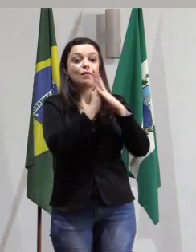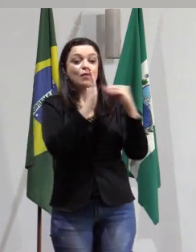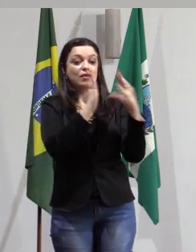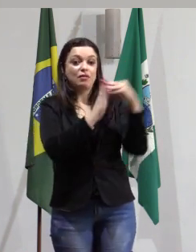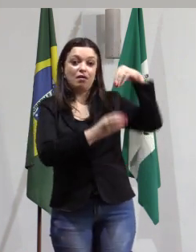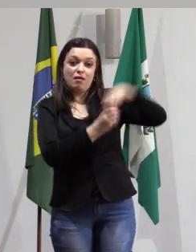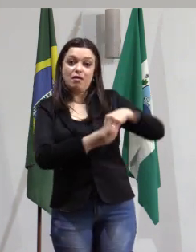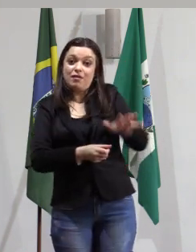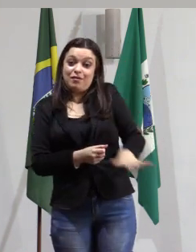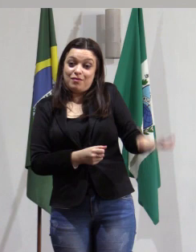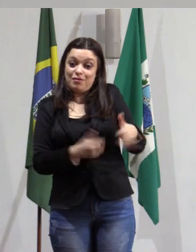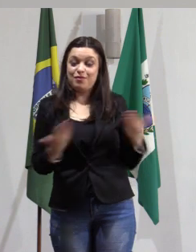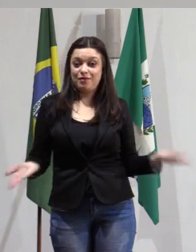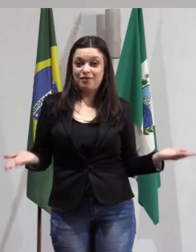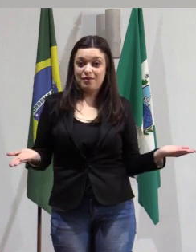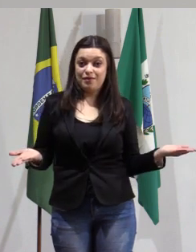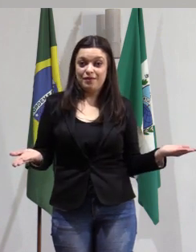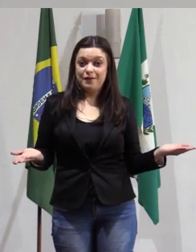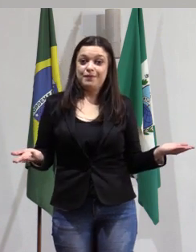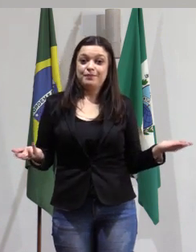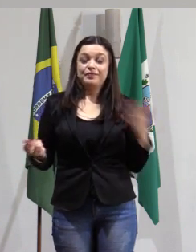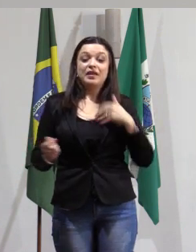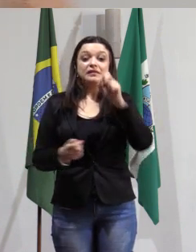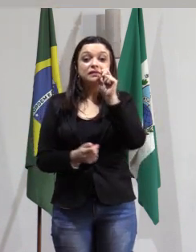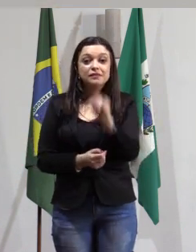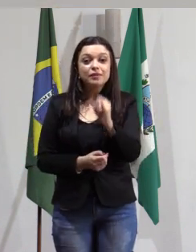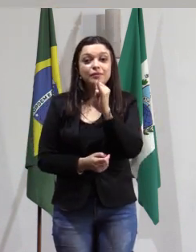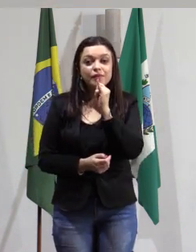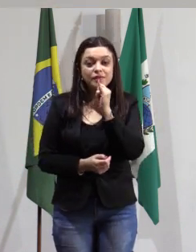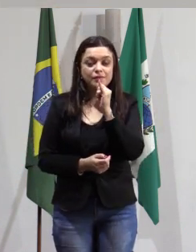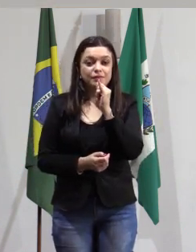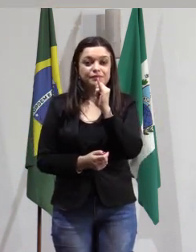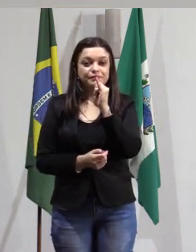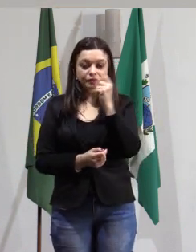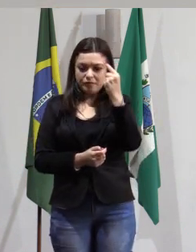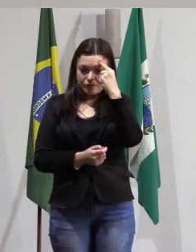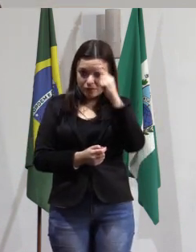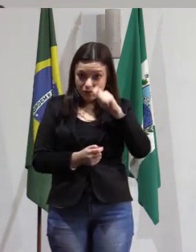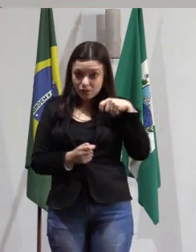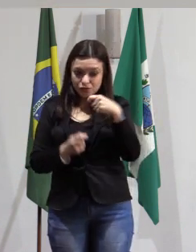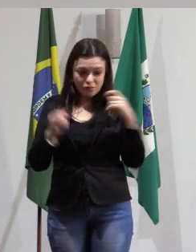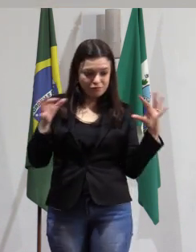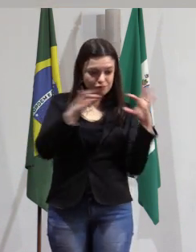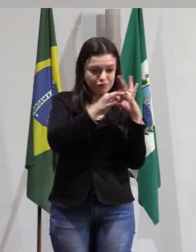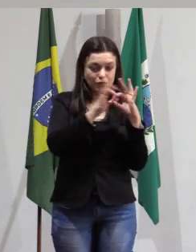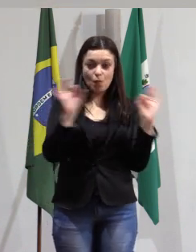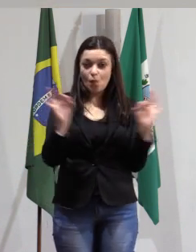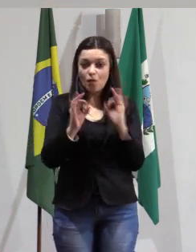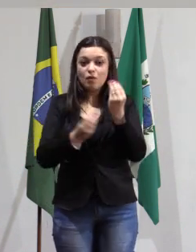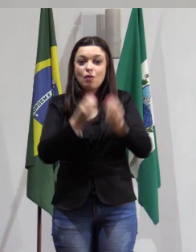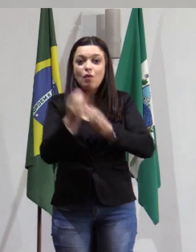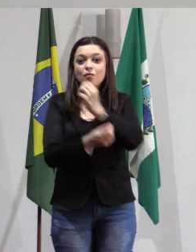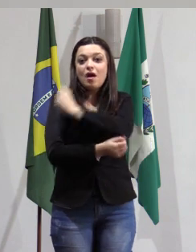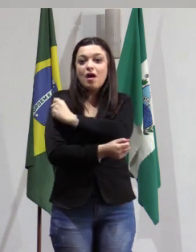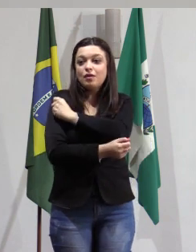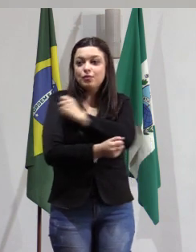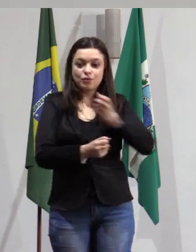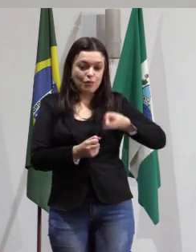temos. O que significa que não pensar na dinâmica da permanência estudantil e da